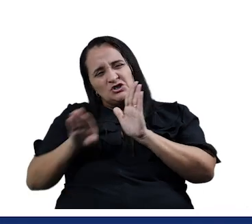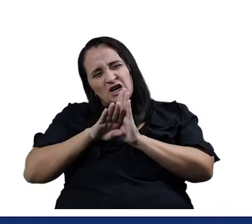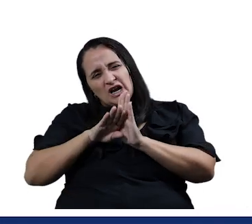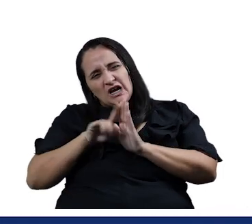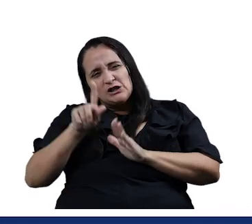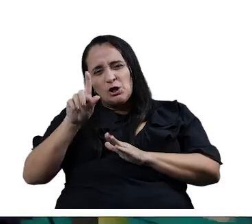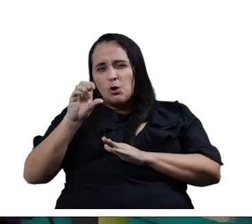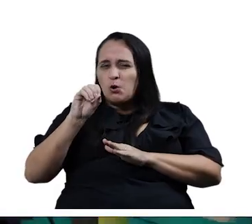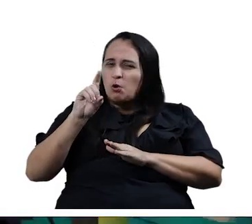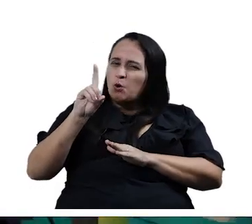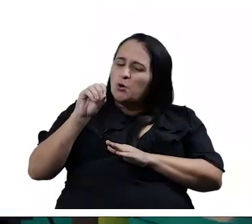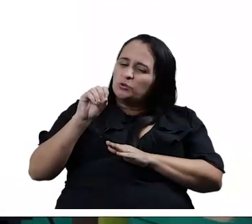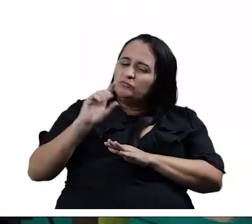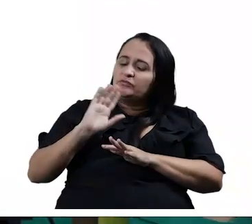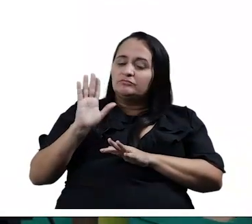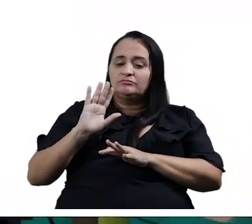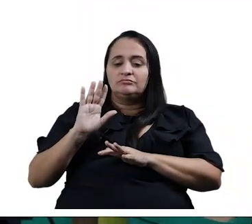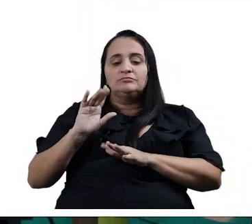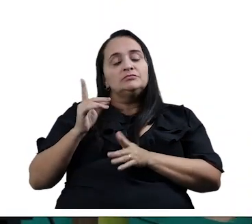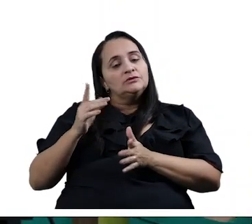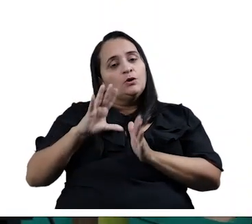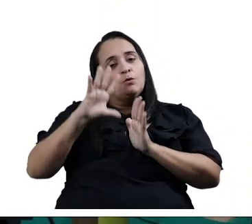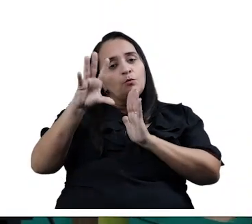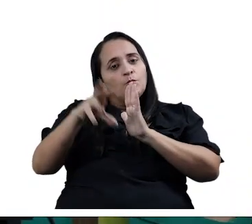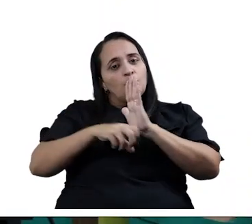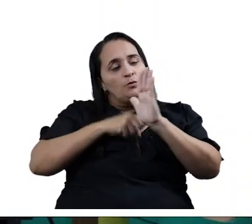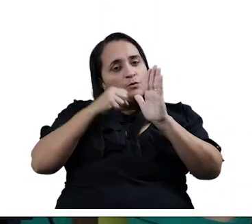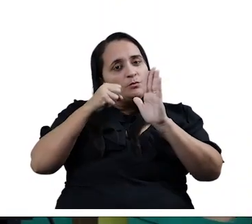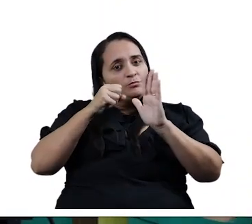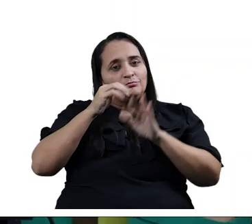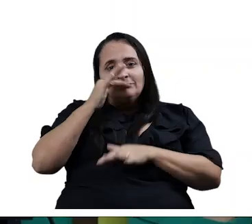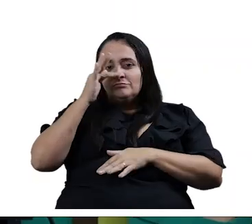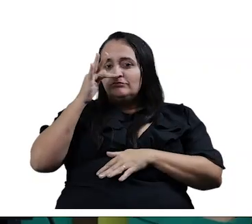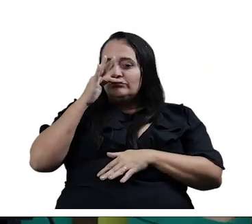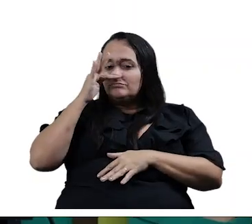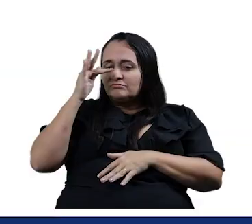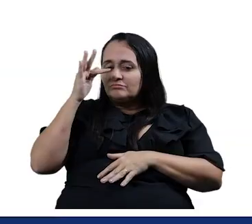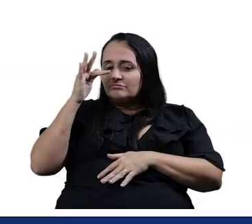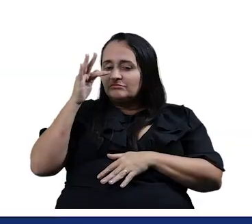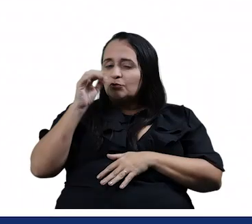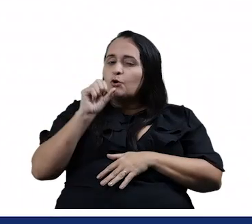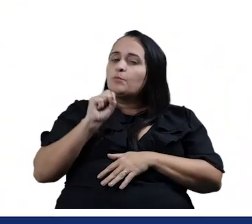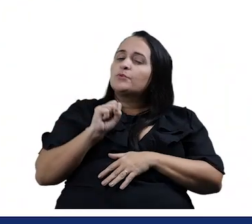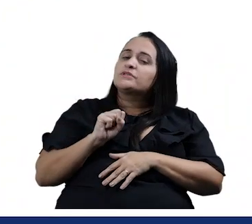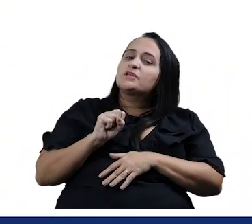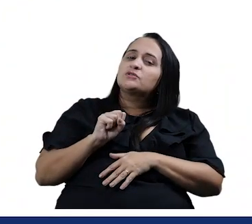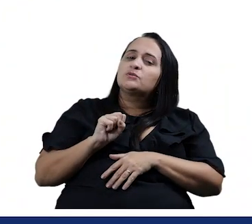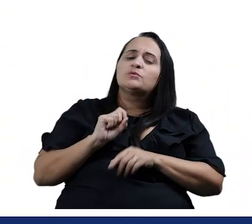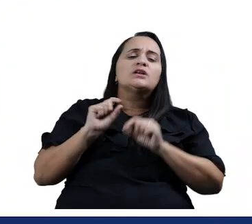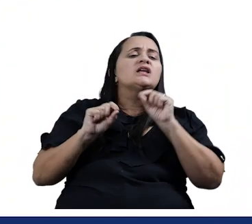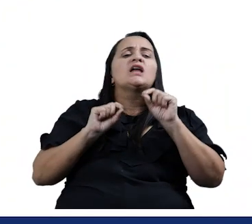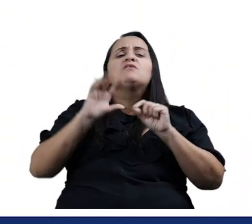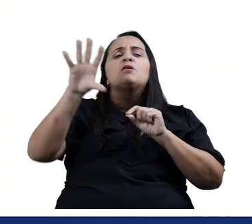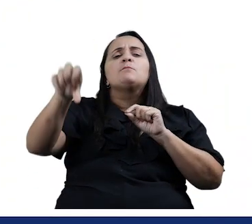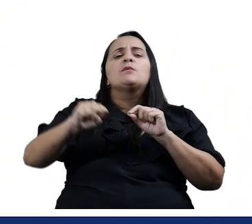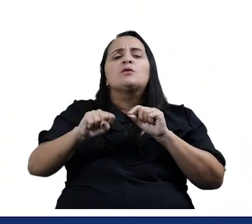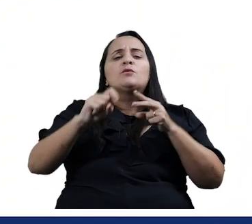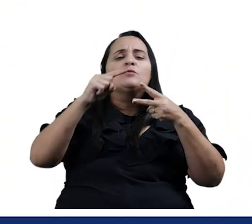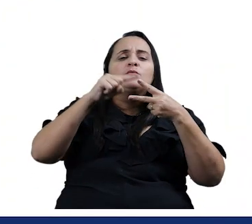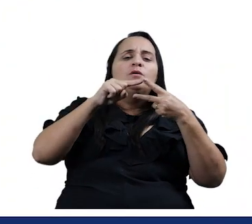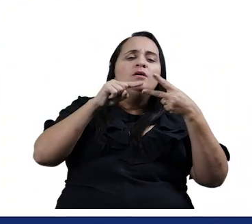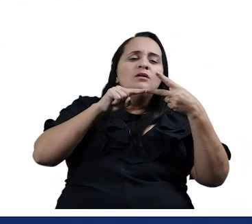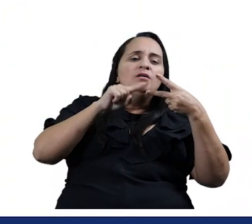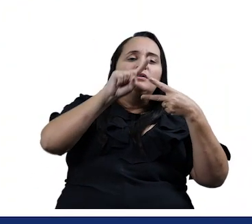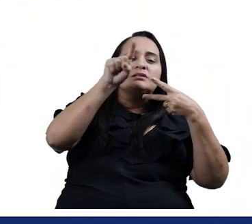Serginho? Quem roubou a flor, Zezé ou Serginho? E aí eu venho aqui, ó. Eu